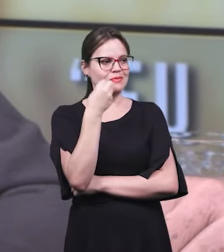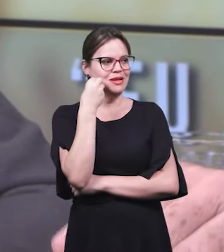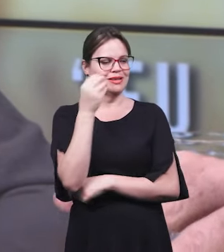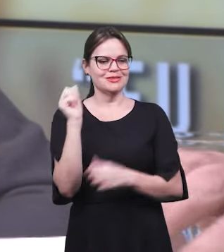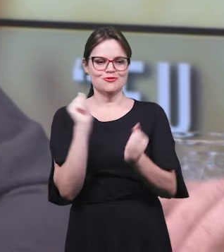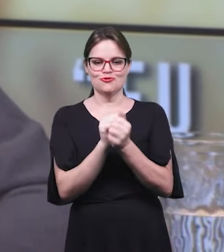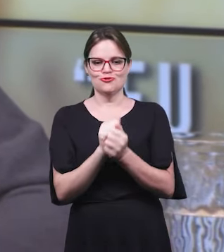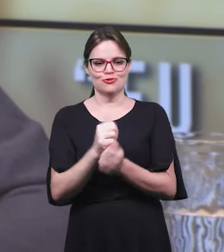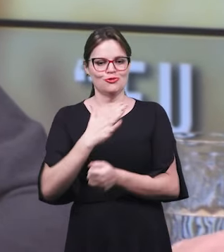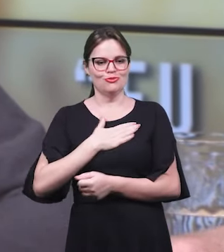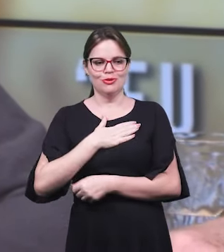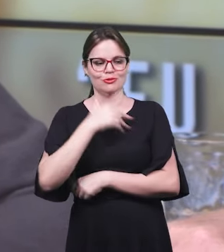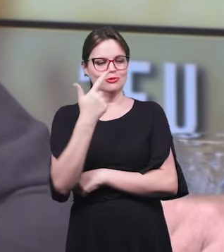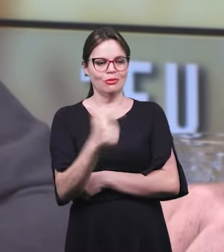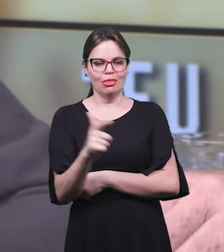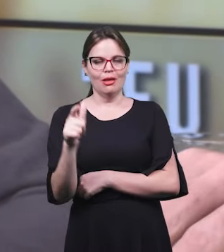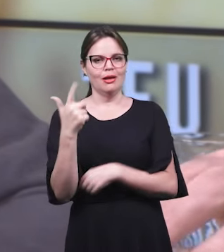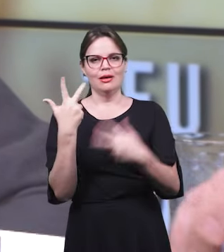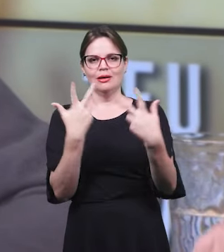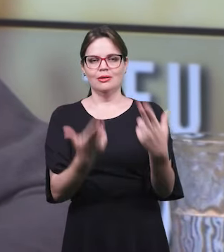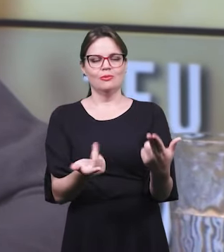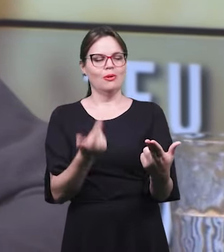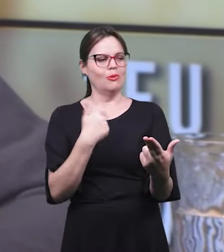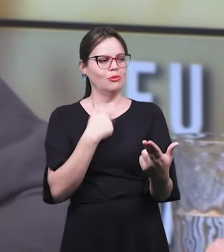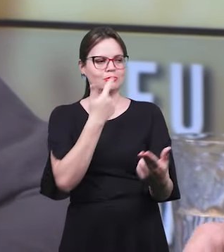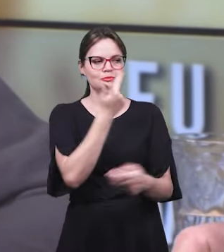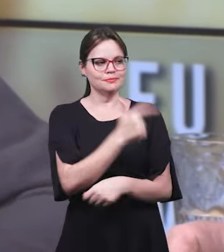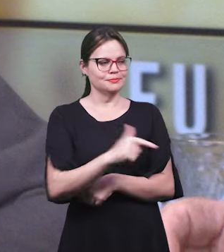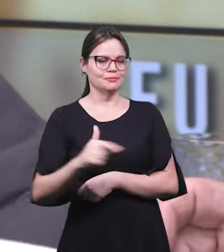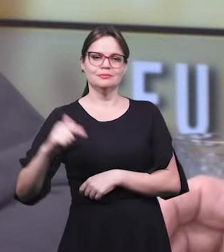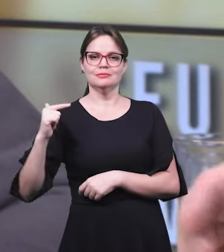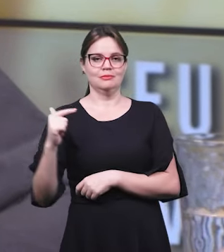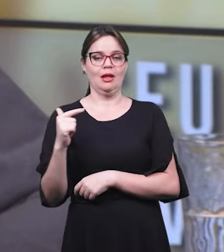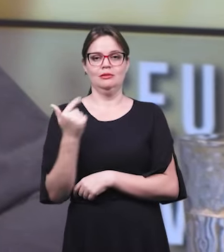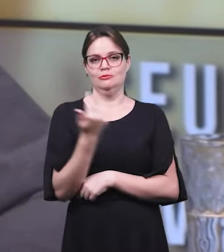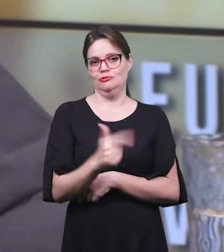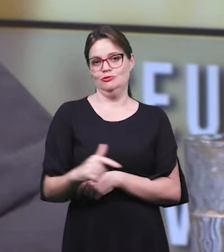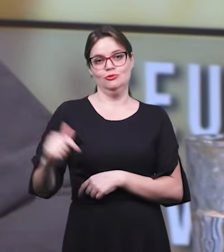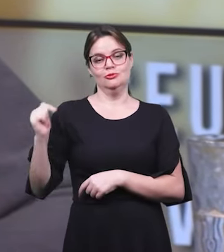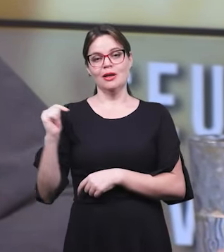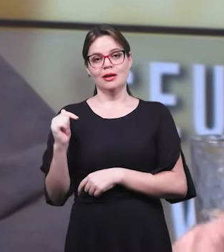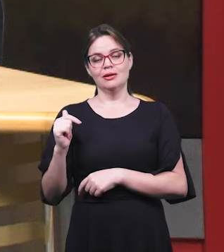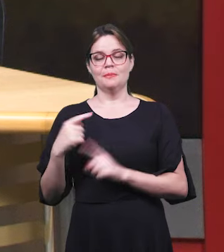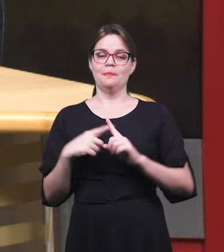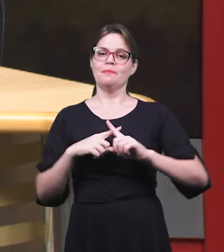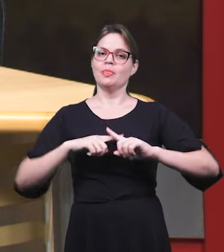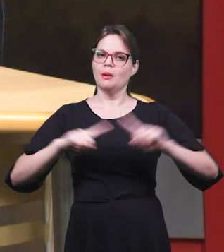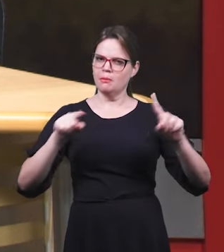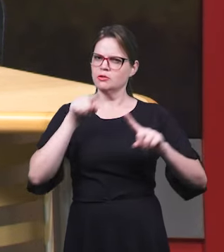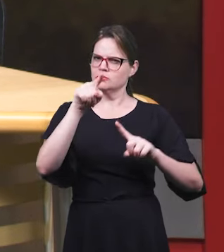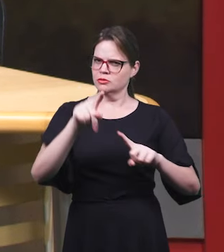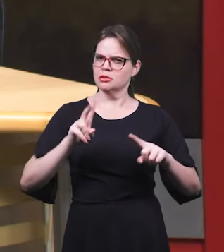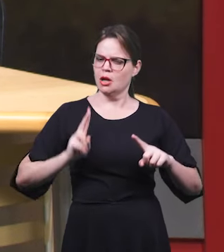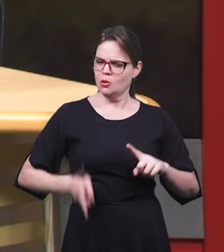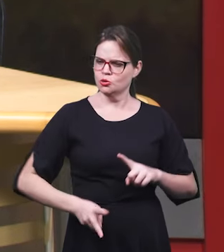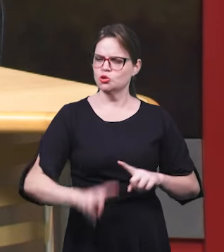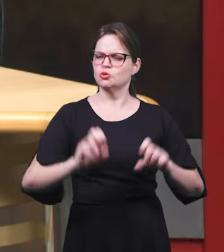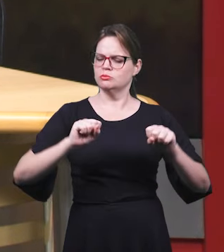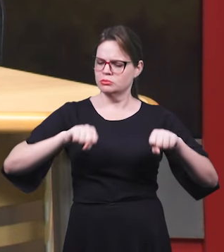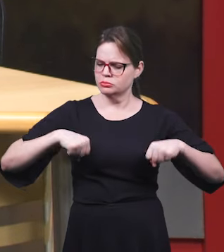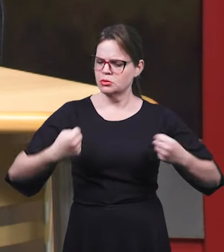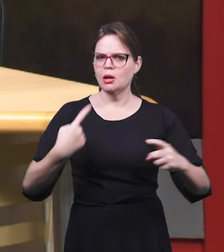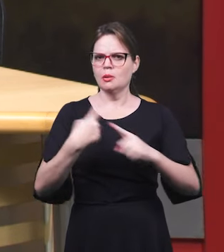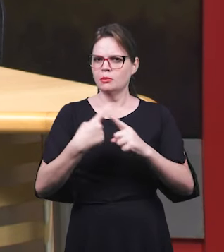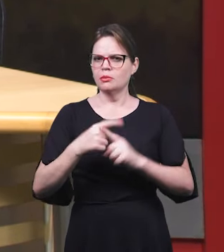teve um encontro com o Senhor como você já teve esse encontro, mas persevera porque